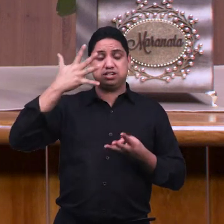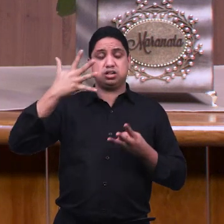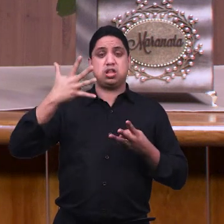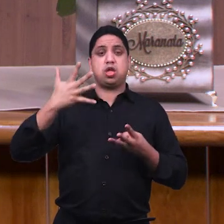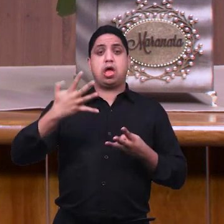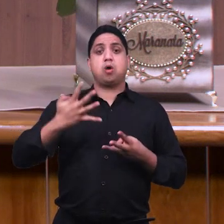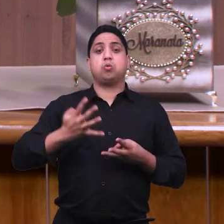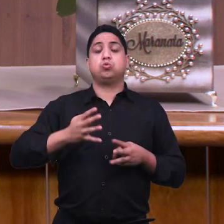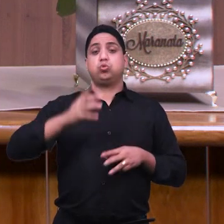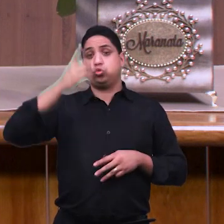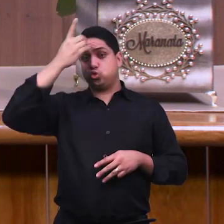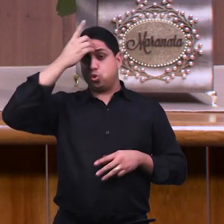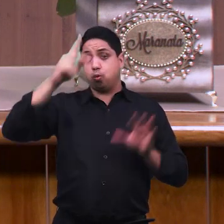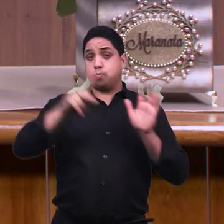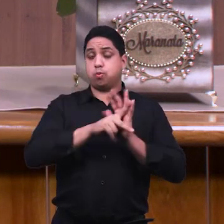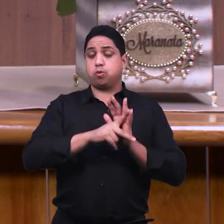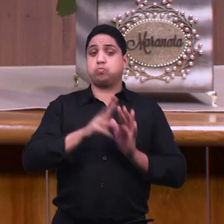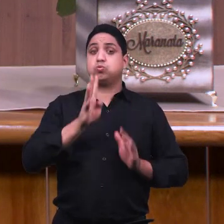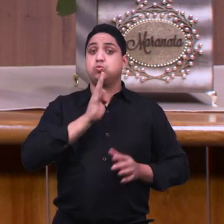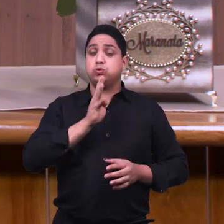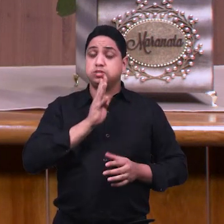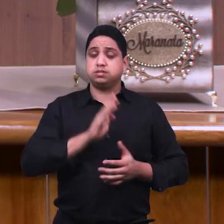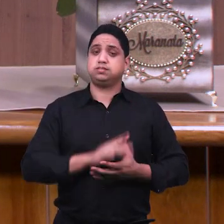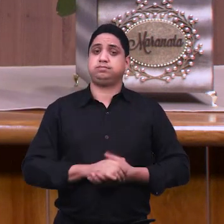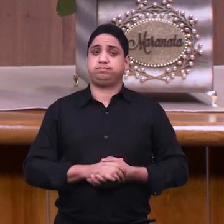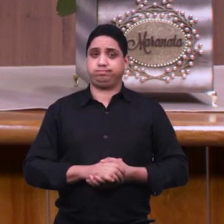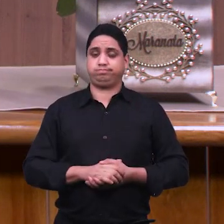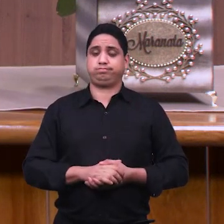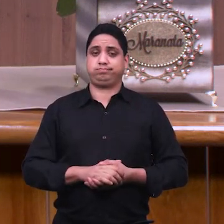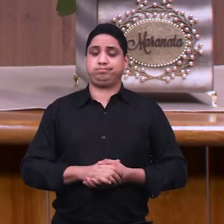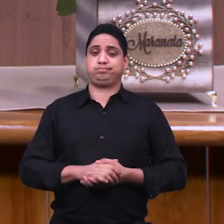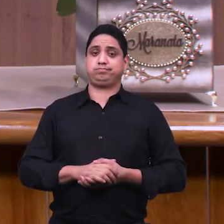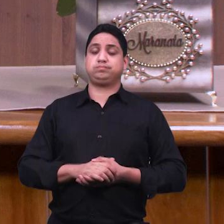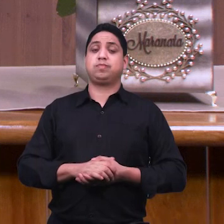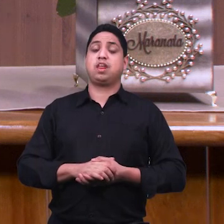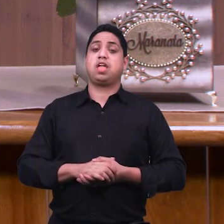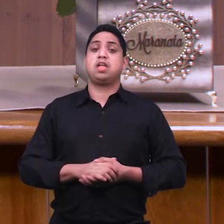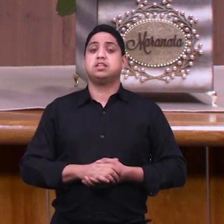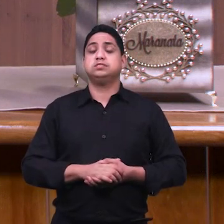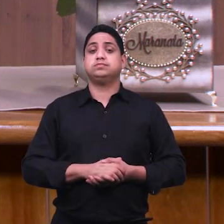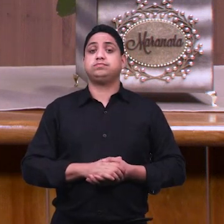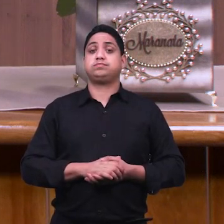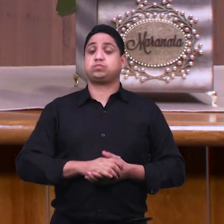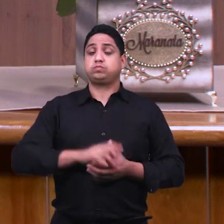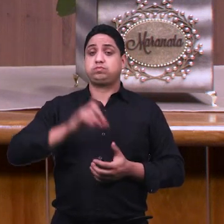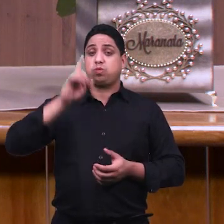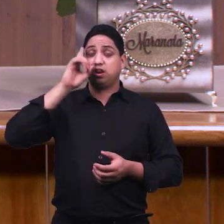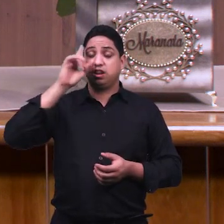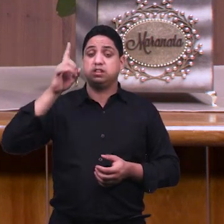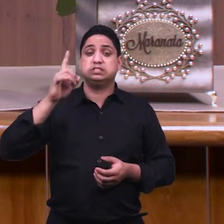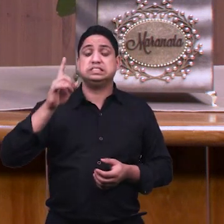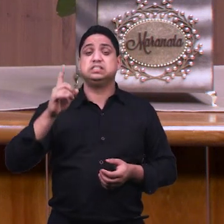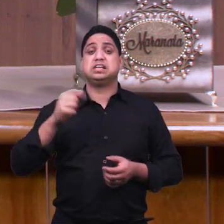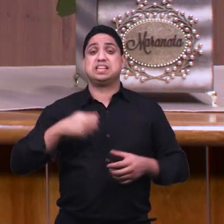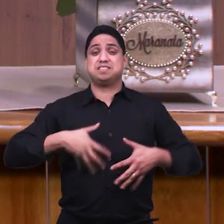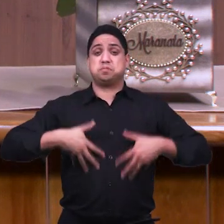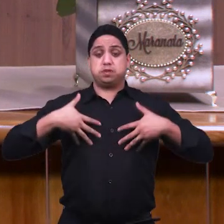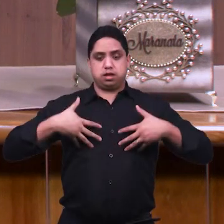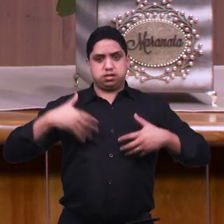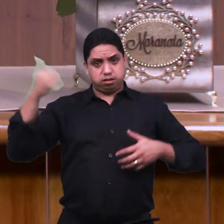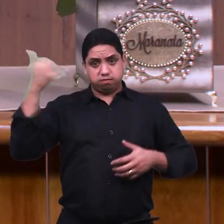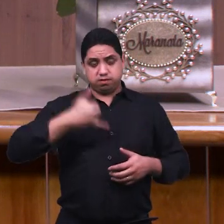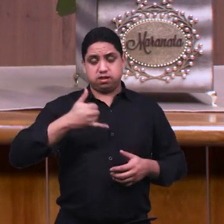de ciências, em que ele fala. Veja só, e ele, Deus tem prazer em falar com o